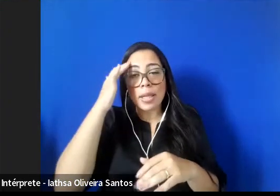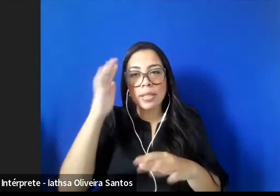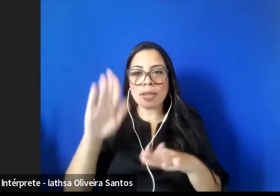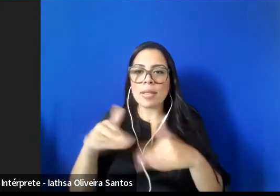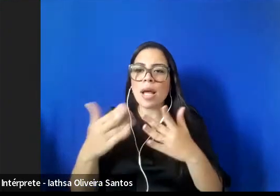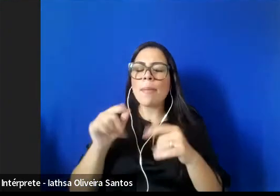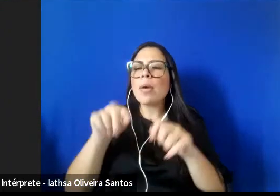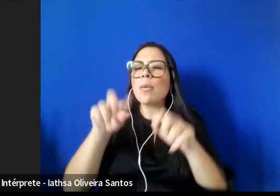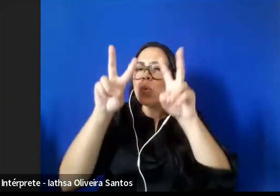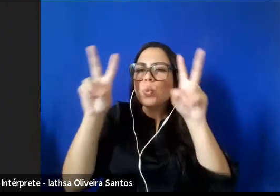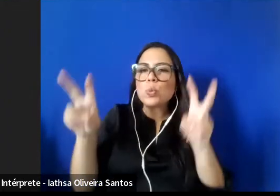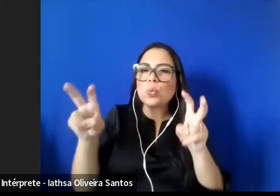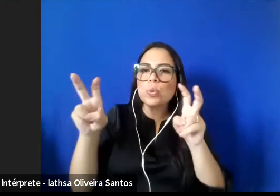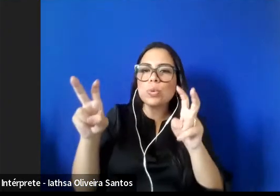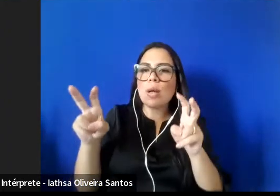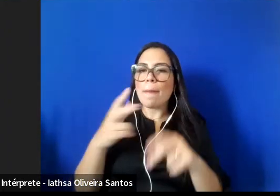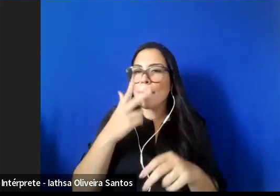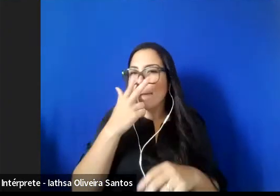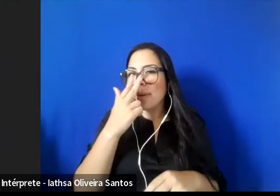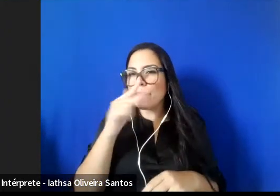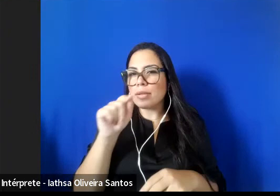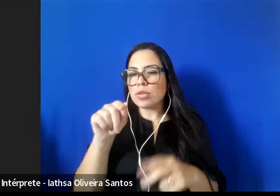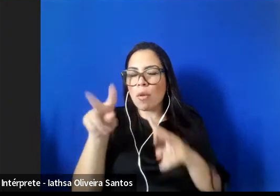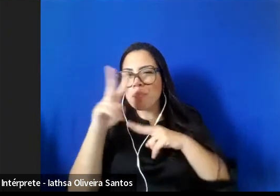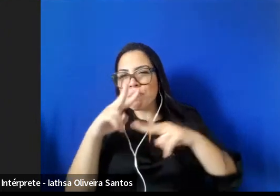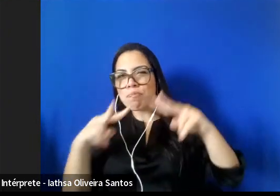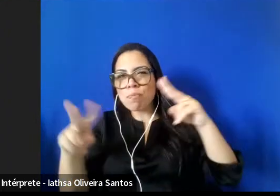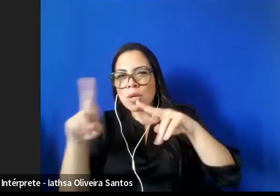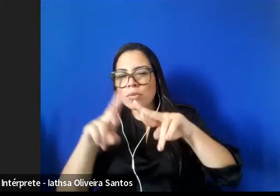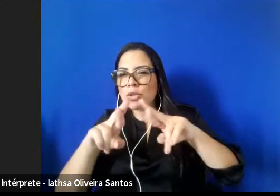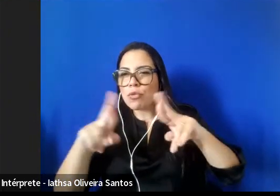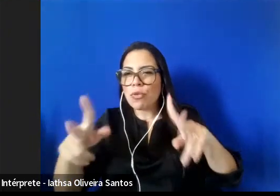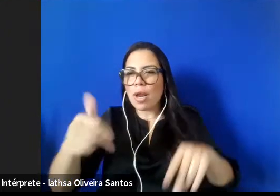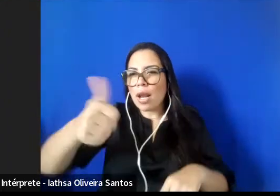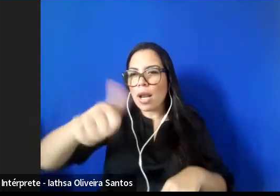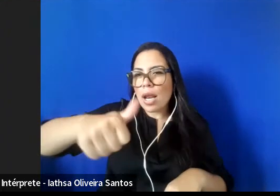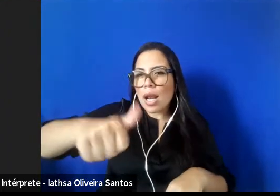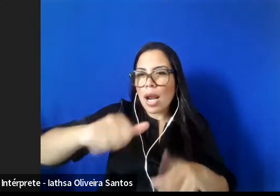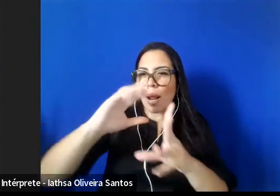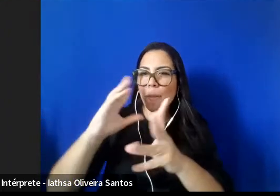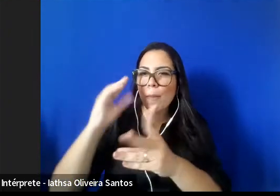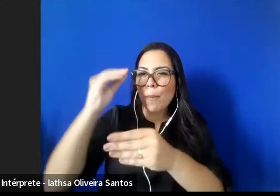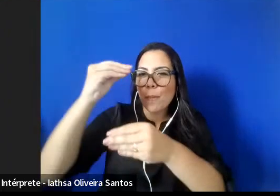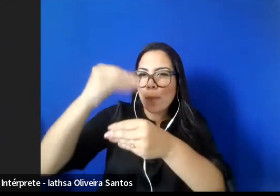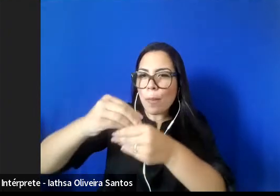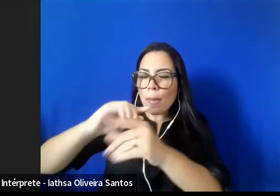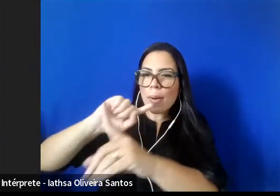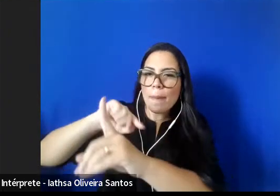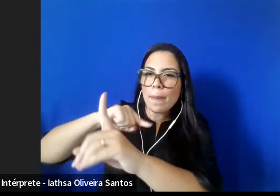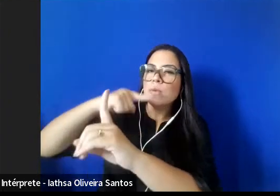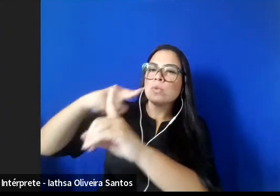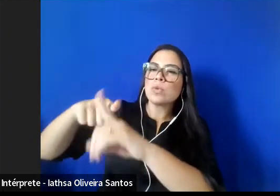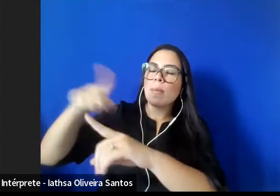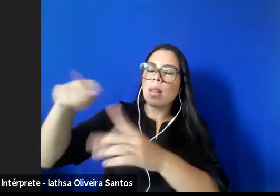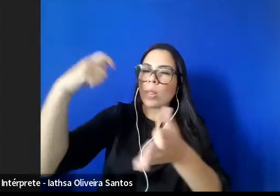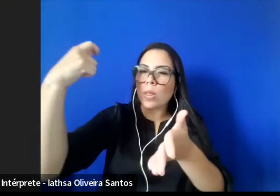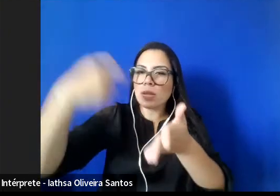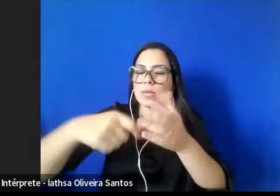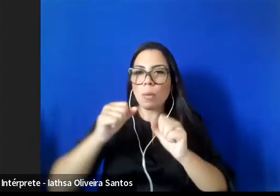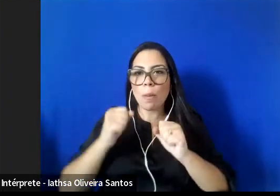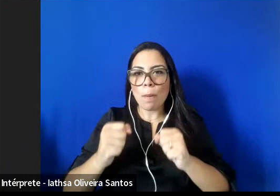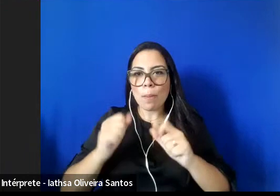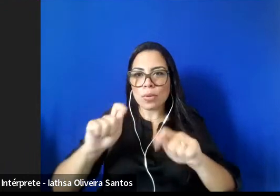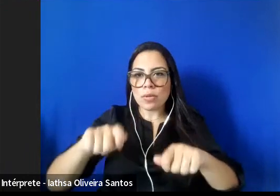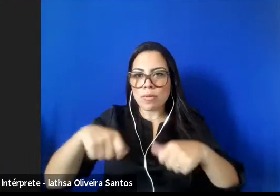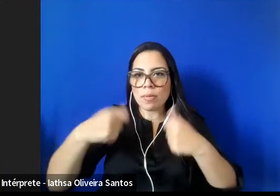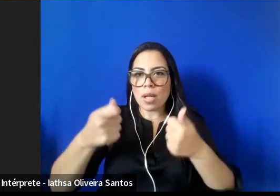aspas, aqui, uma visão diferenciada quantitativa e qualitativa para robustecer essa decisão da melhor forma possível, que o magistrado